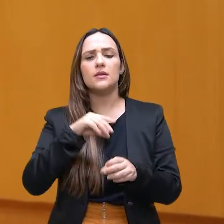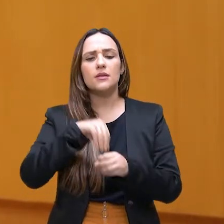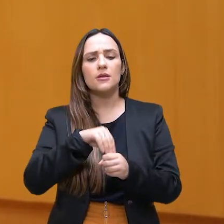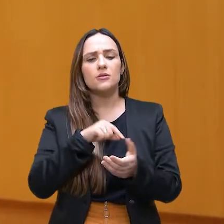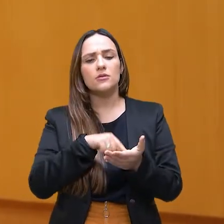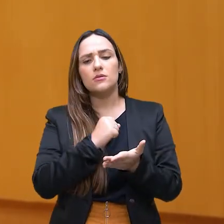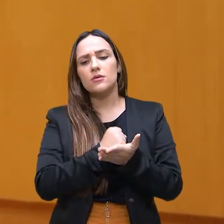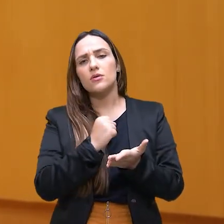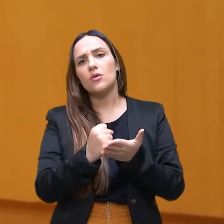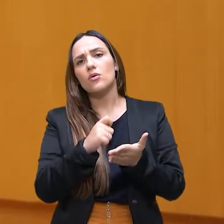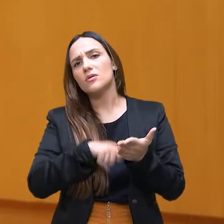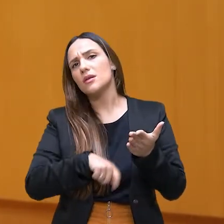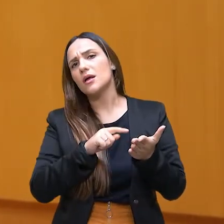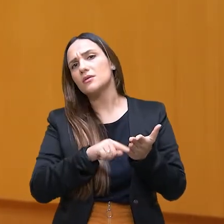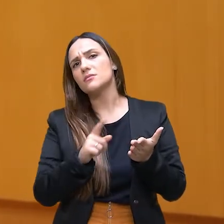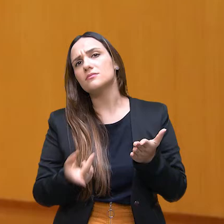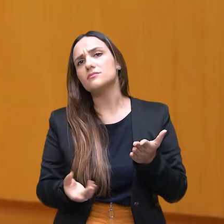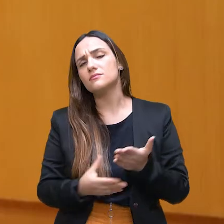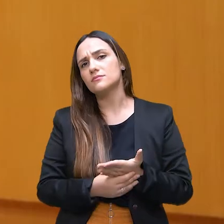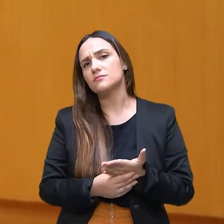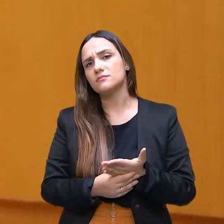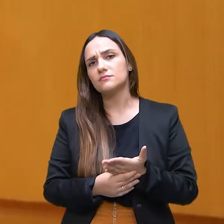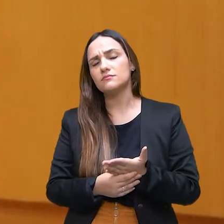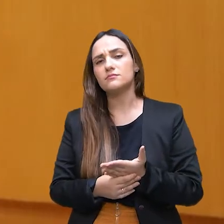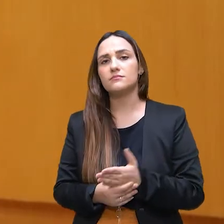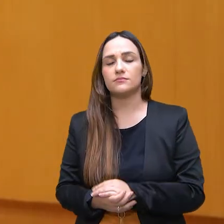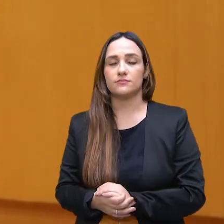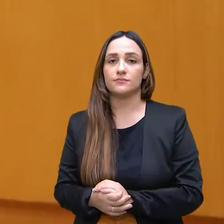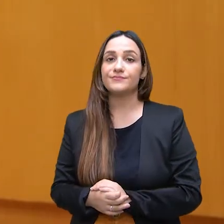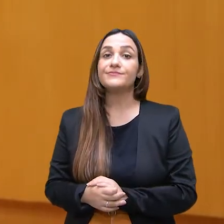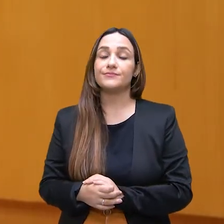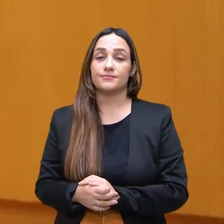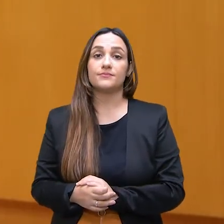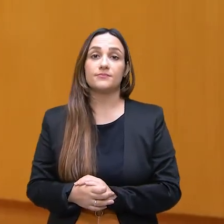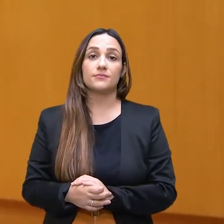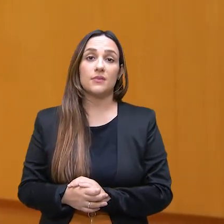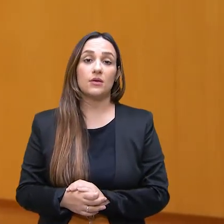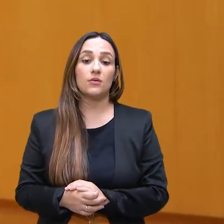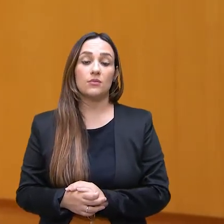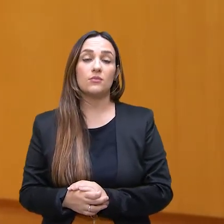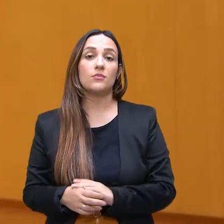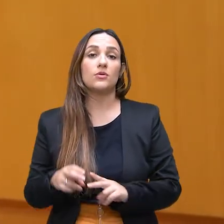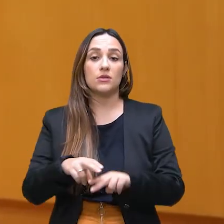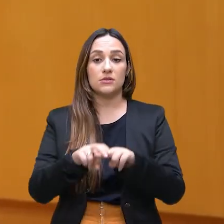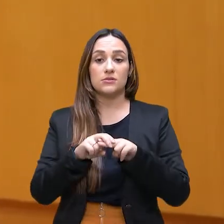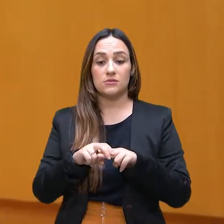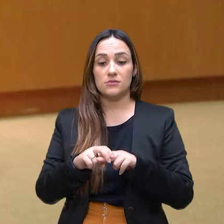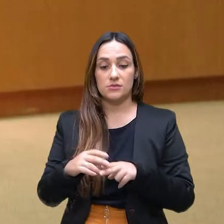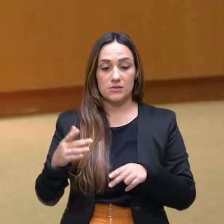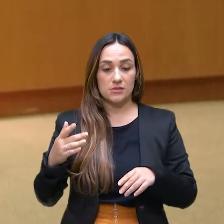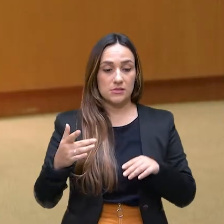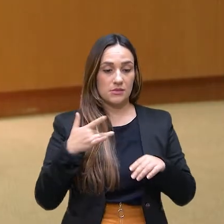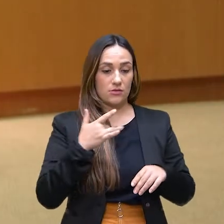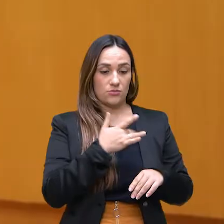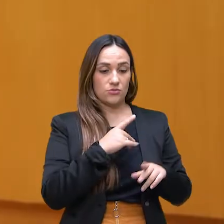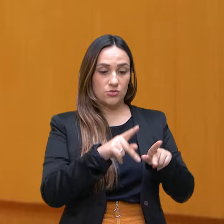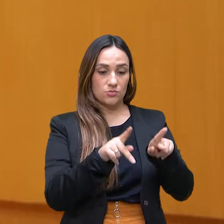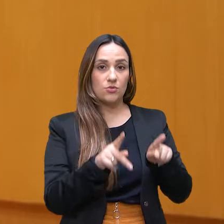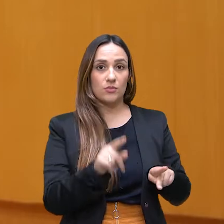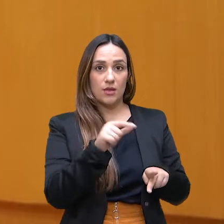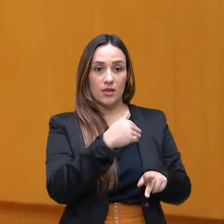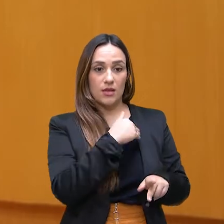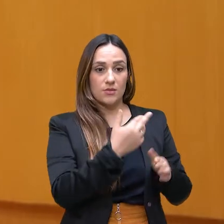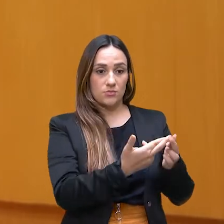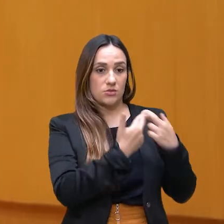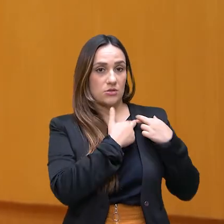contrato reze. Então, na saúde pública, é o que o Estado deve fornecer.